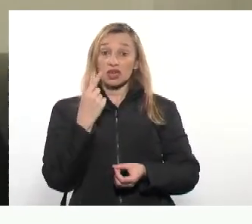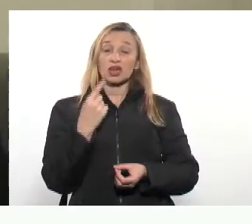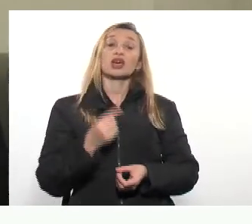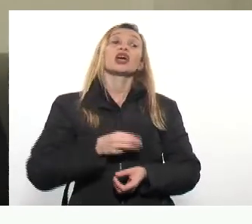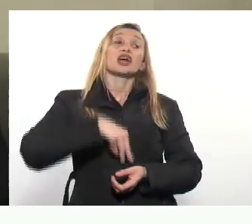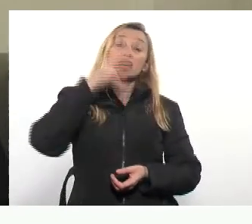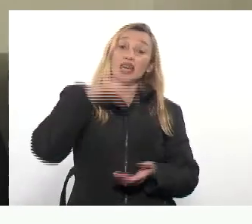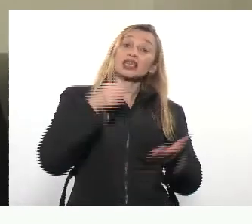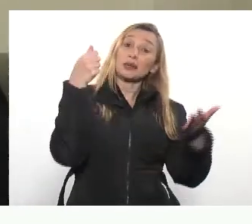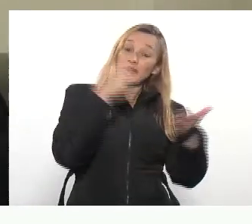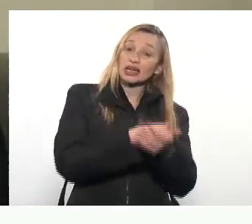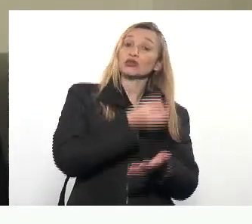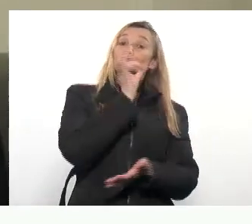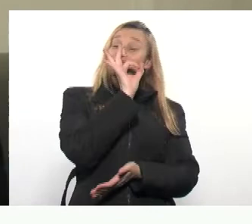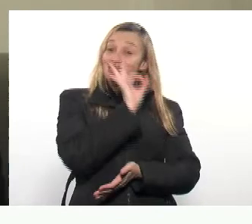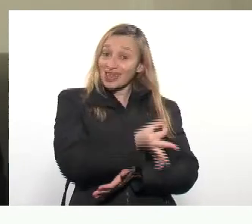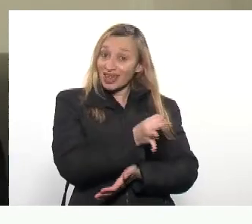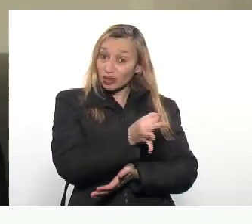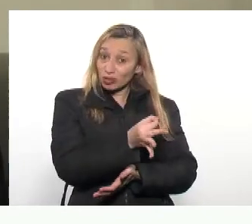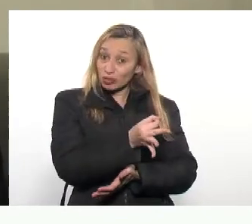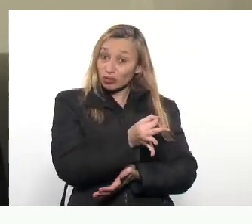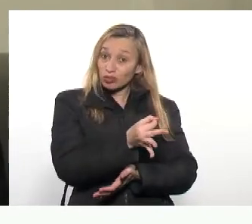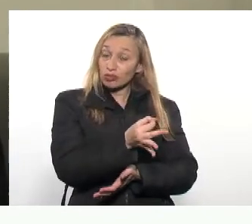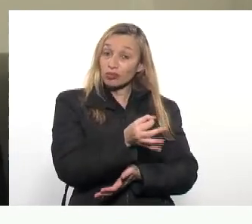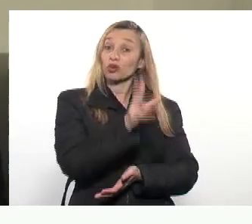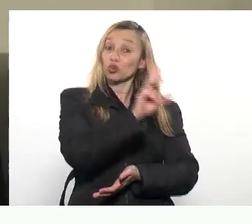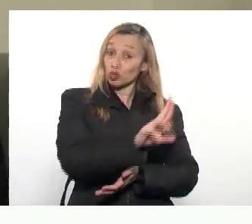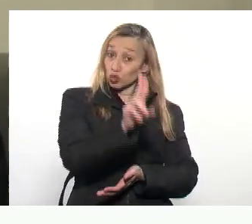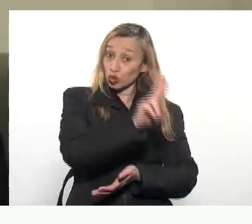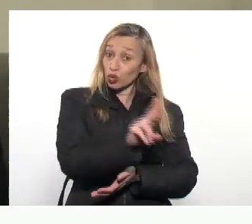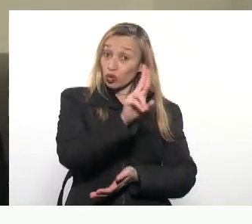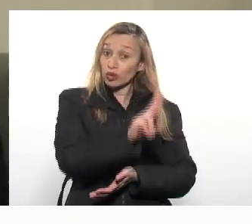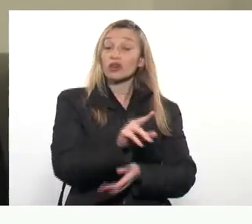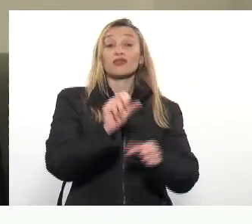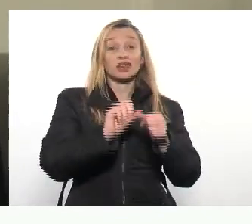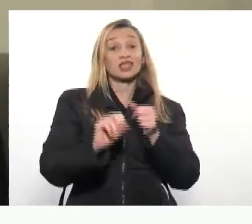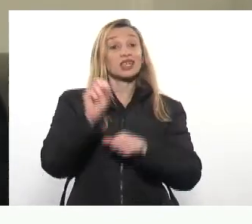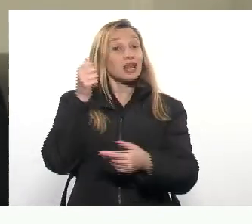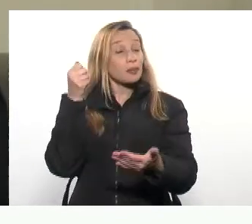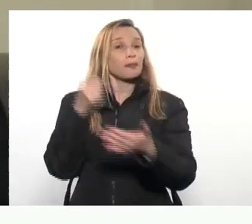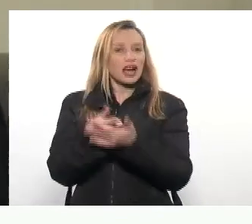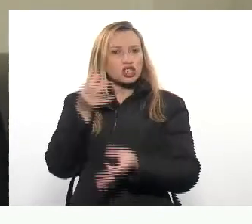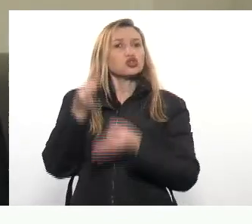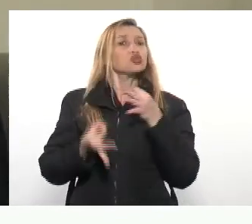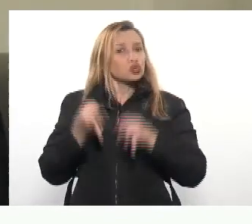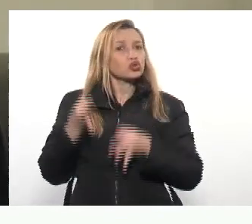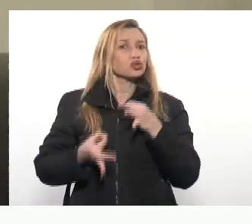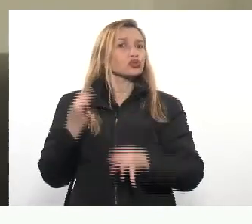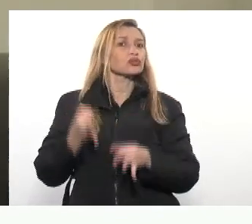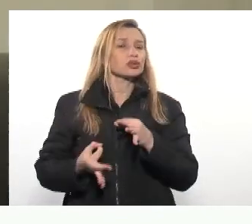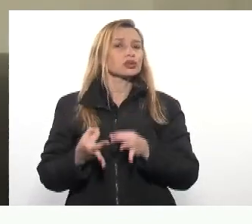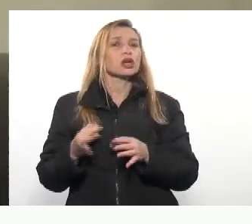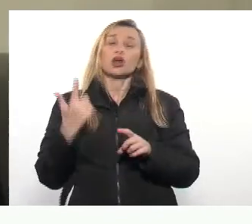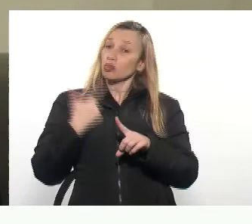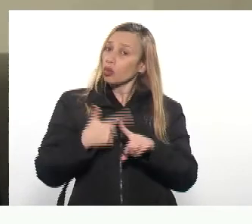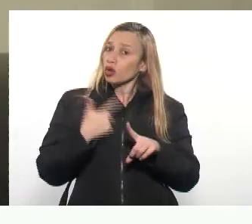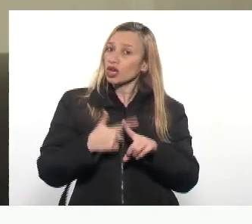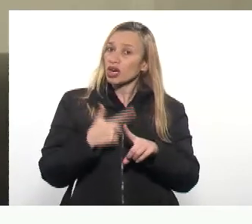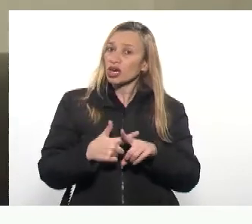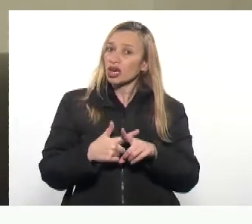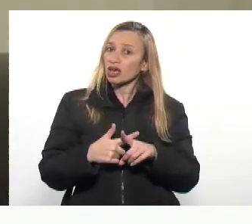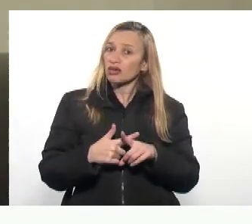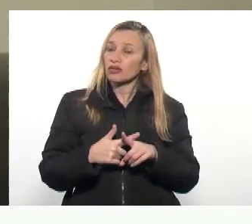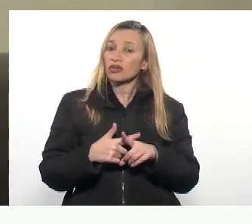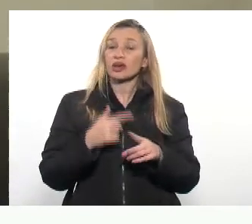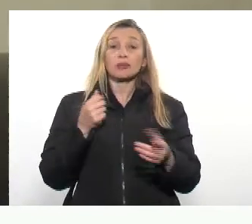pelo consumo adquirido, fazer com que ele pague a conta justa, porque, infelizmente, acaba